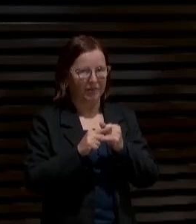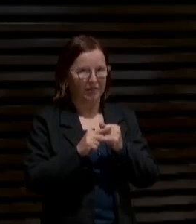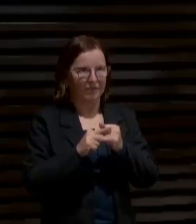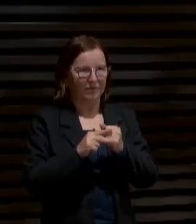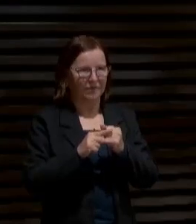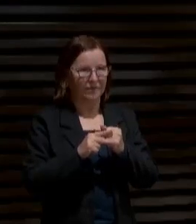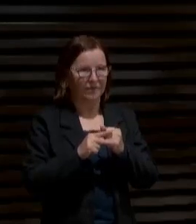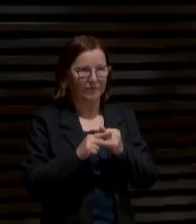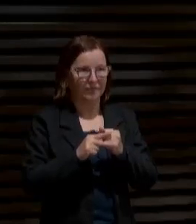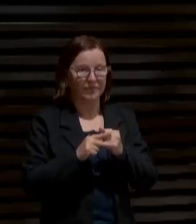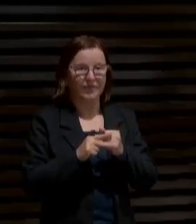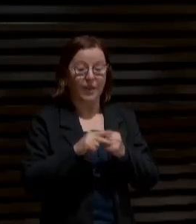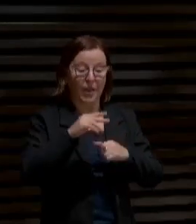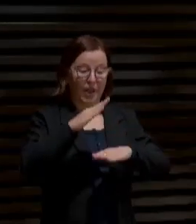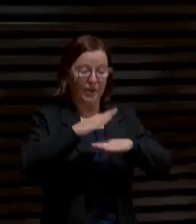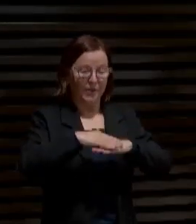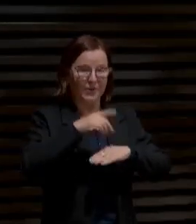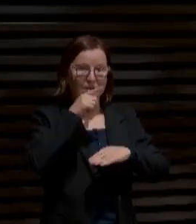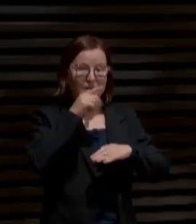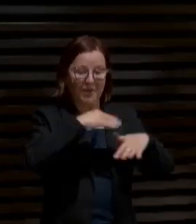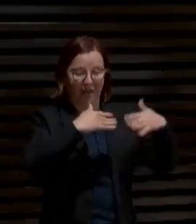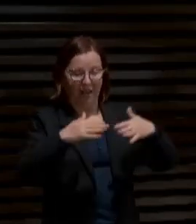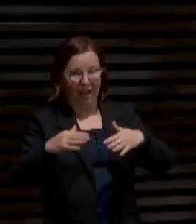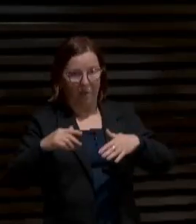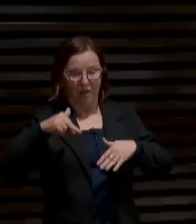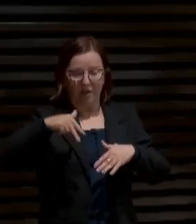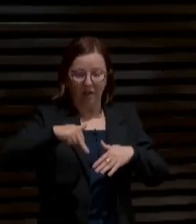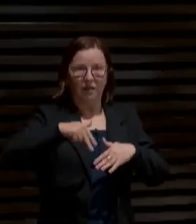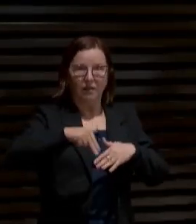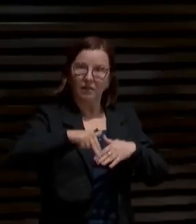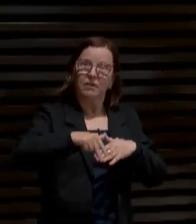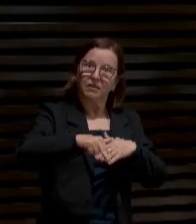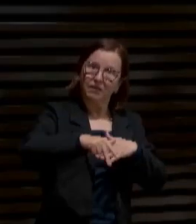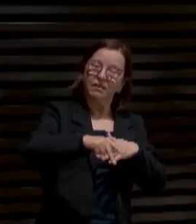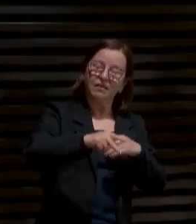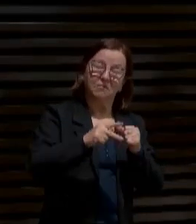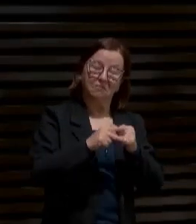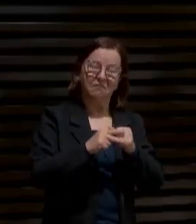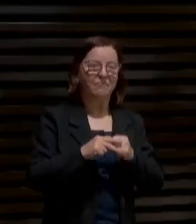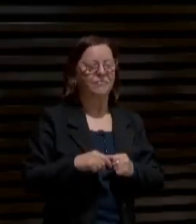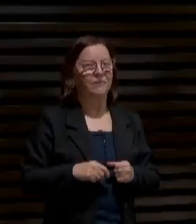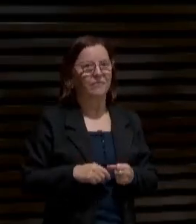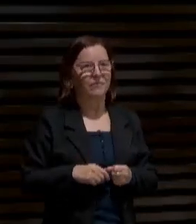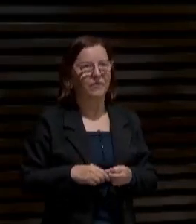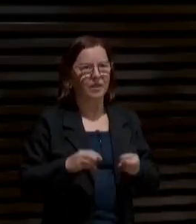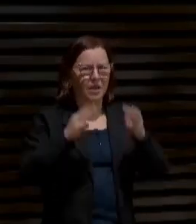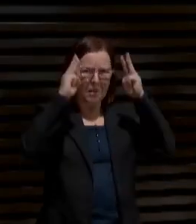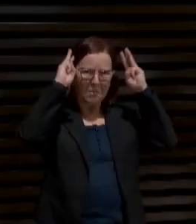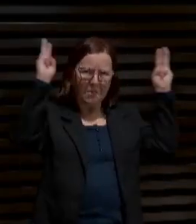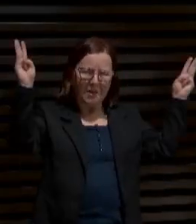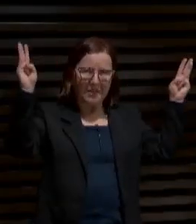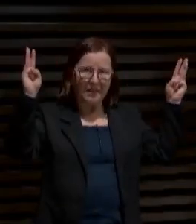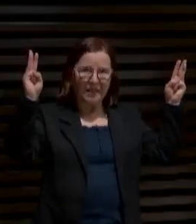plantamos aqui sobre a tua palavra Eu andarei né mas ele é um tô sobre as águas Moisés Josué